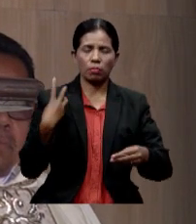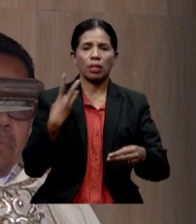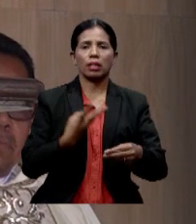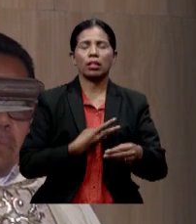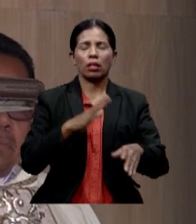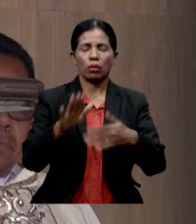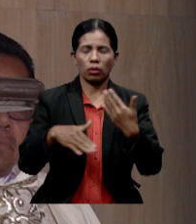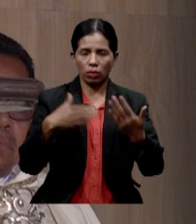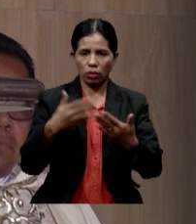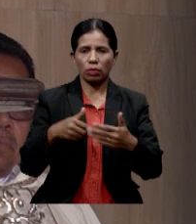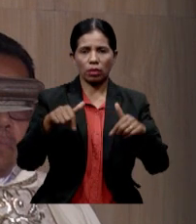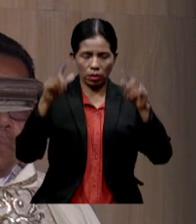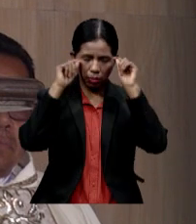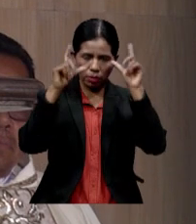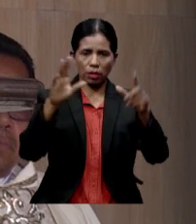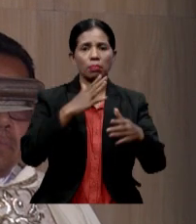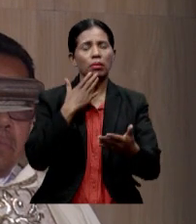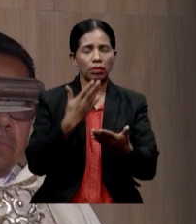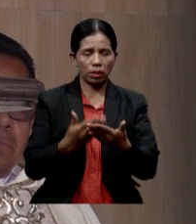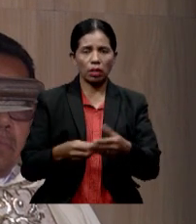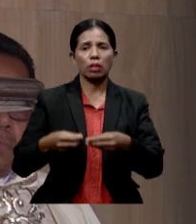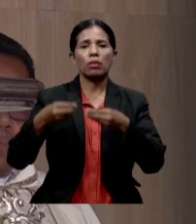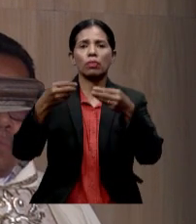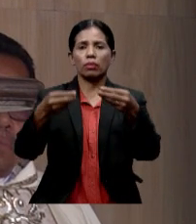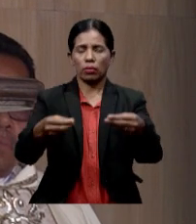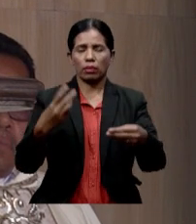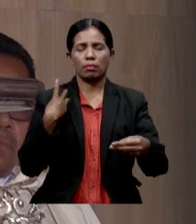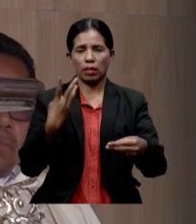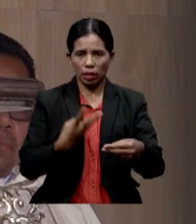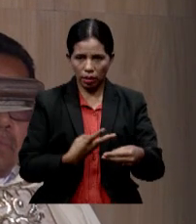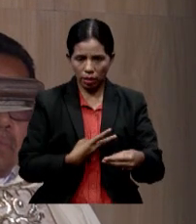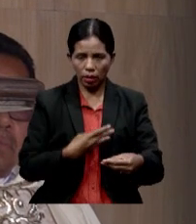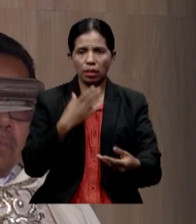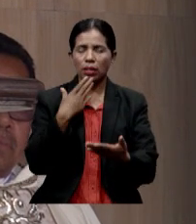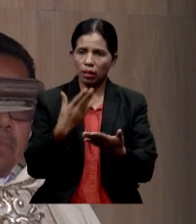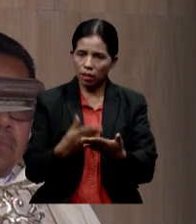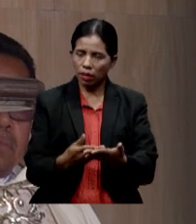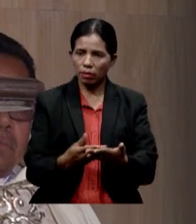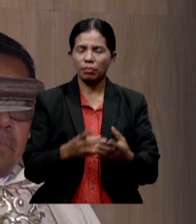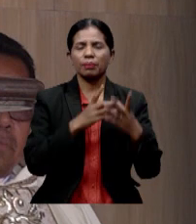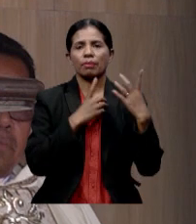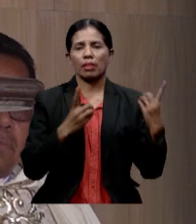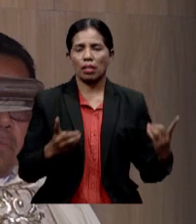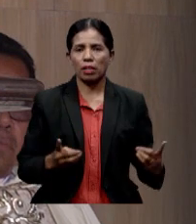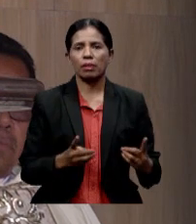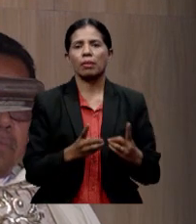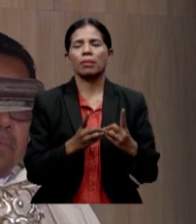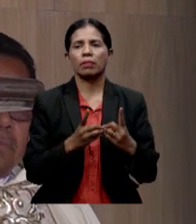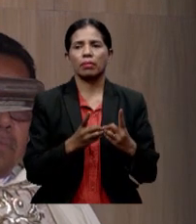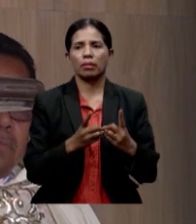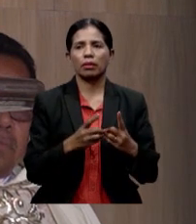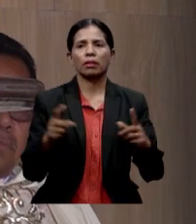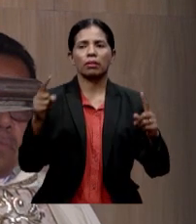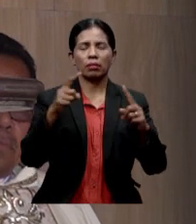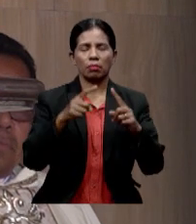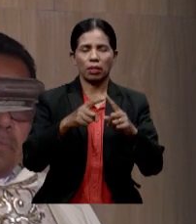local. Buat dia que benia rustic ma ita, ma que nia fidelidade, ninia domin, pa